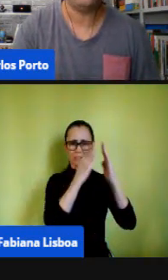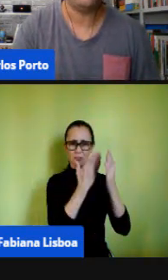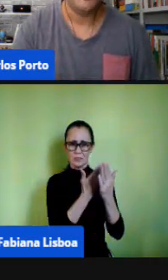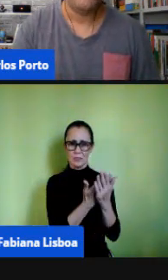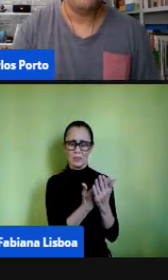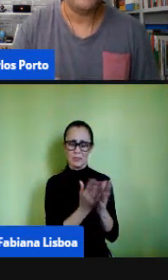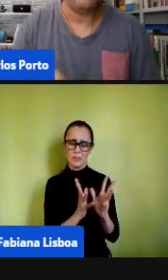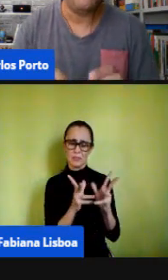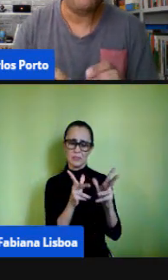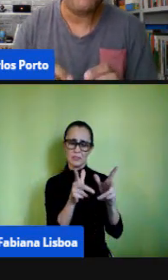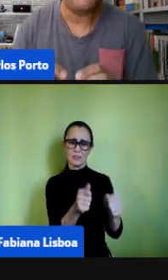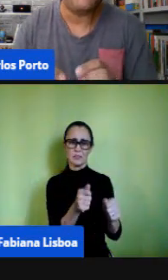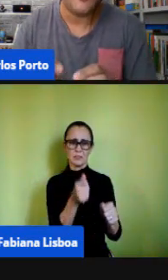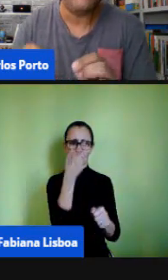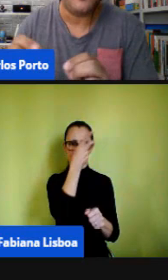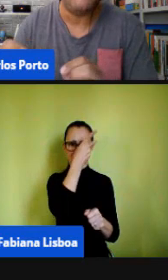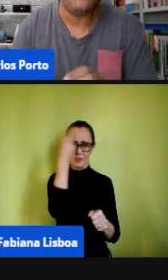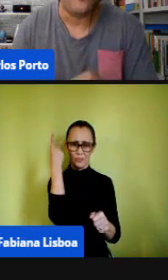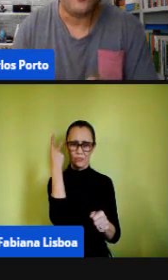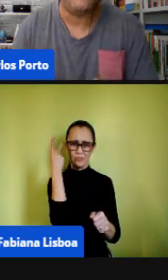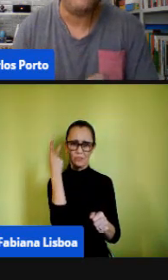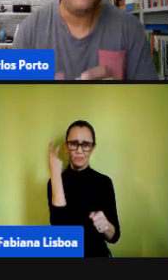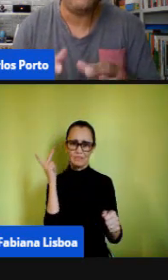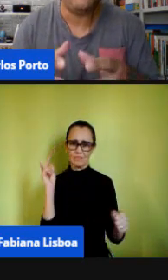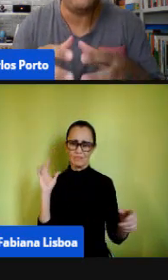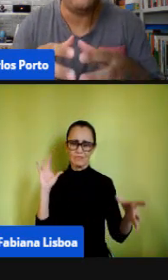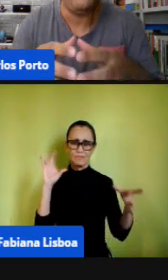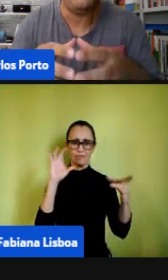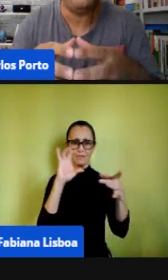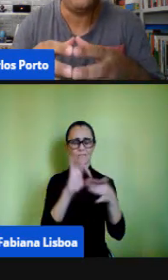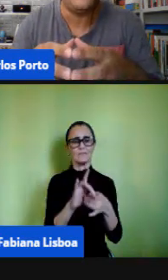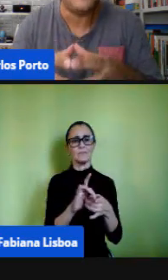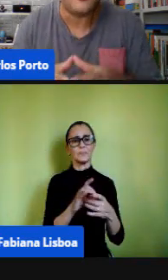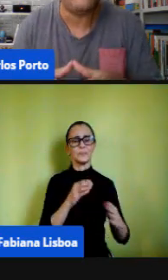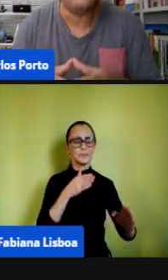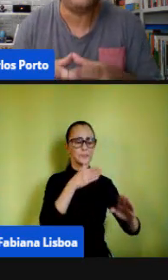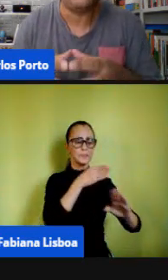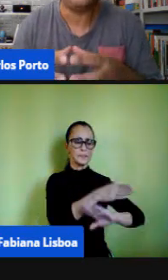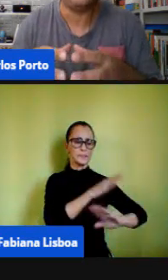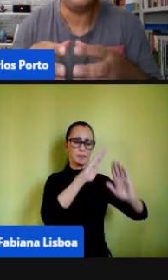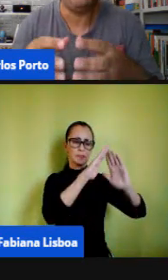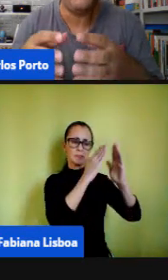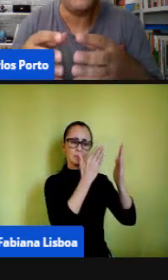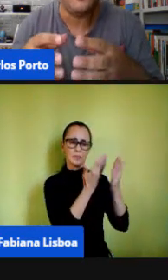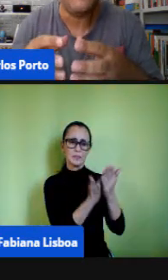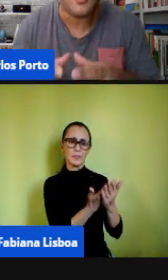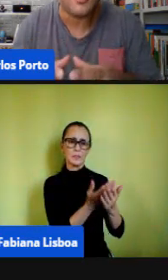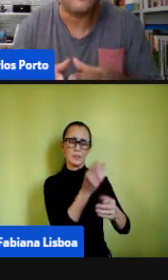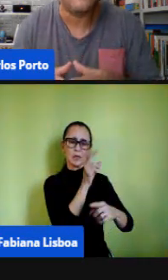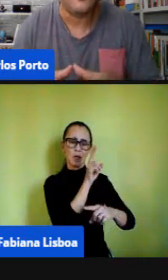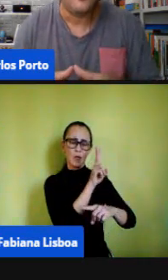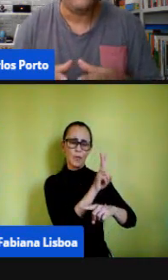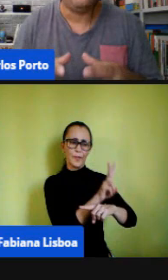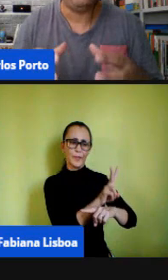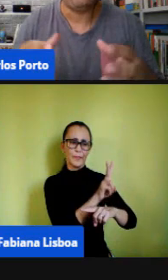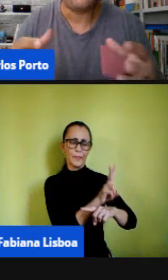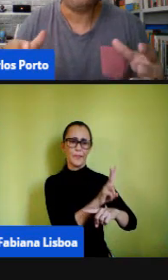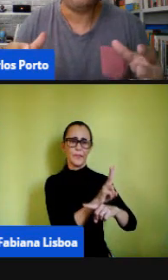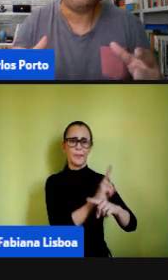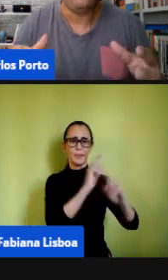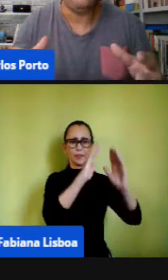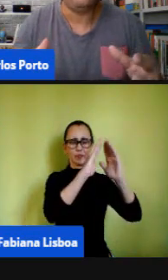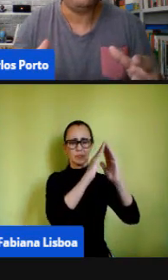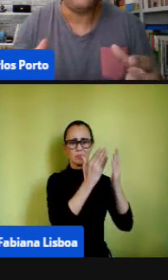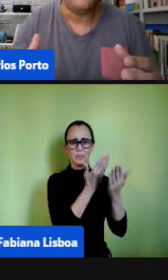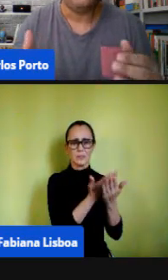envolvidas. Porque nós temos passado nas escolas e vemos o cuidado, as escolas sempre bem organizadas, os